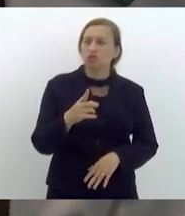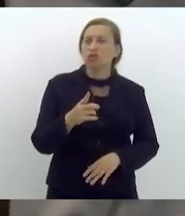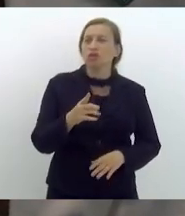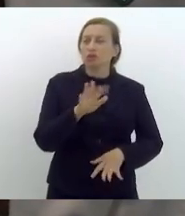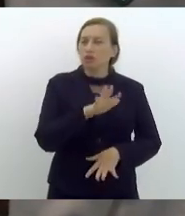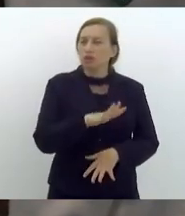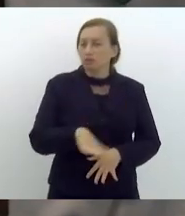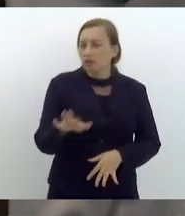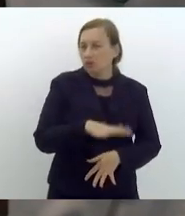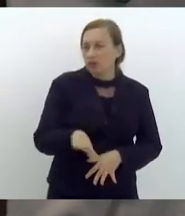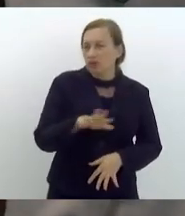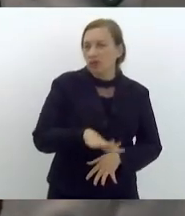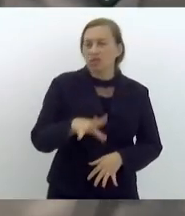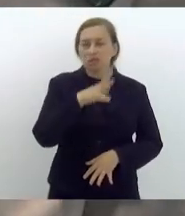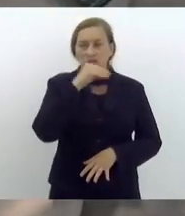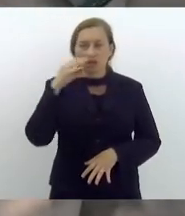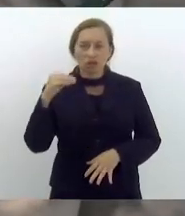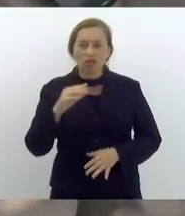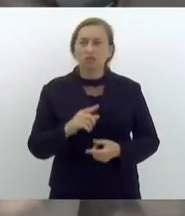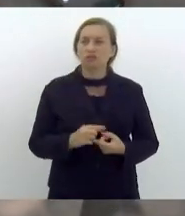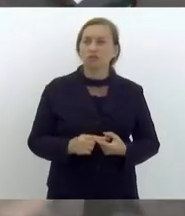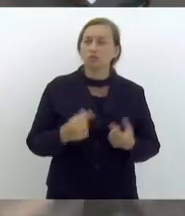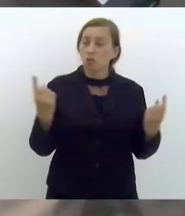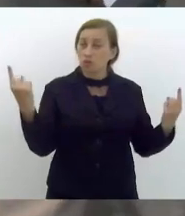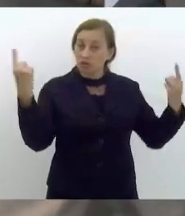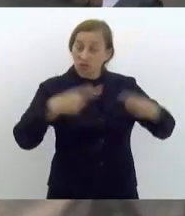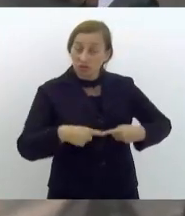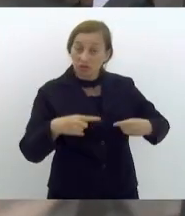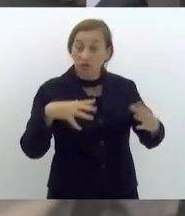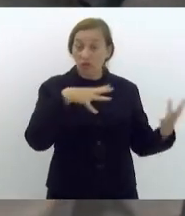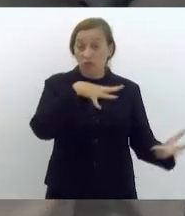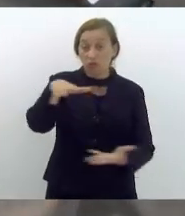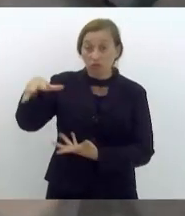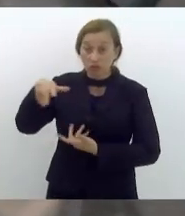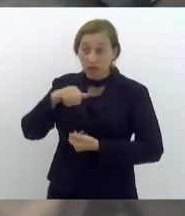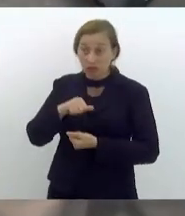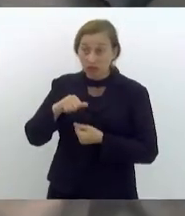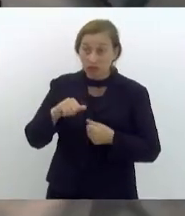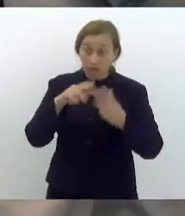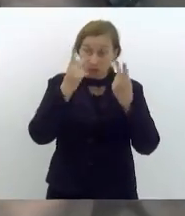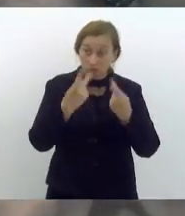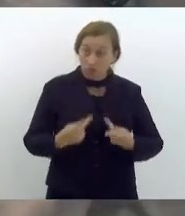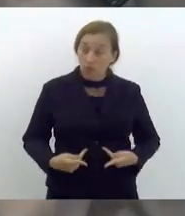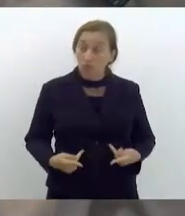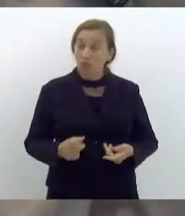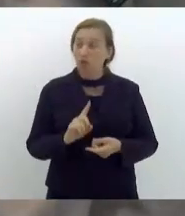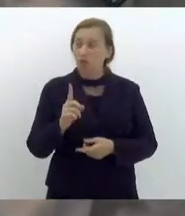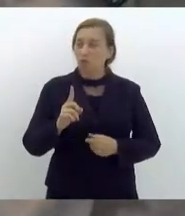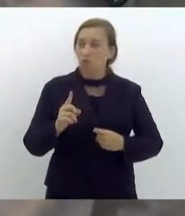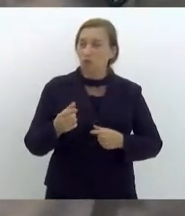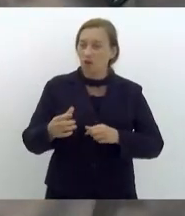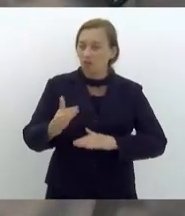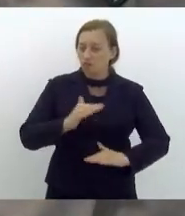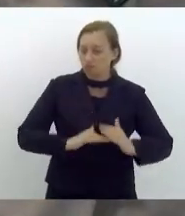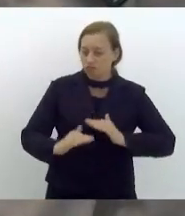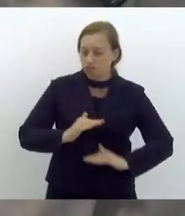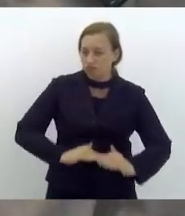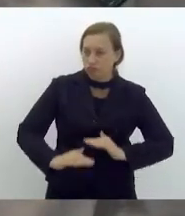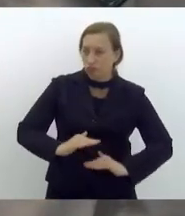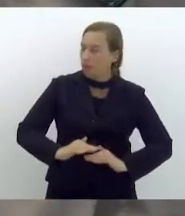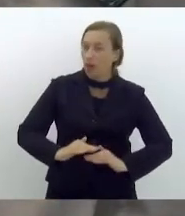crianças e os nossos adolescentes o desafio da humanidade não é caminhar para trás